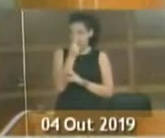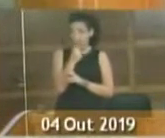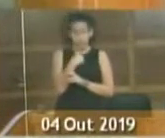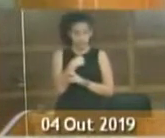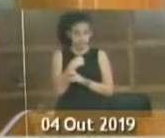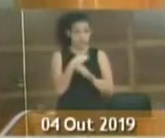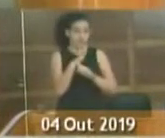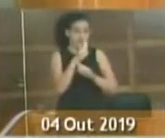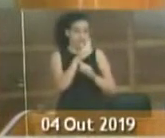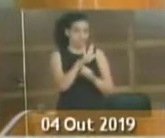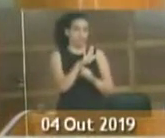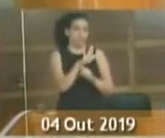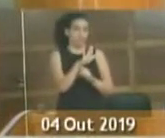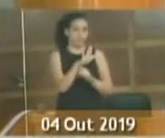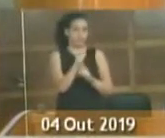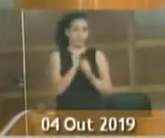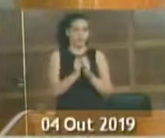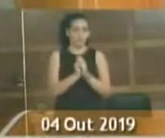estou ajudando